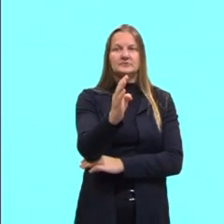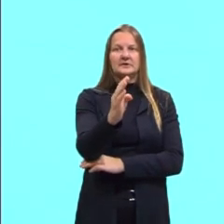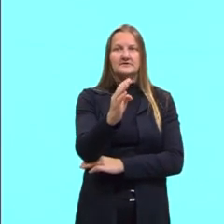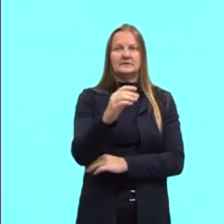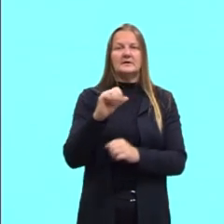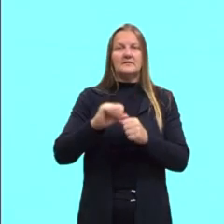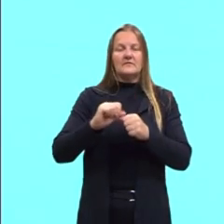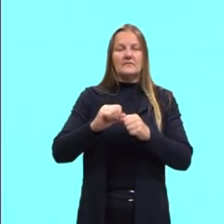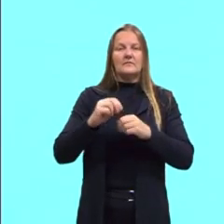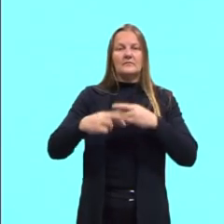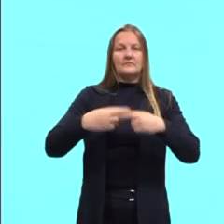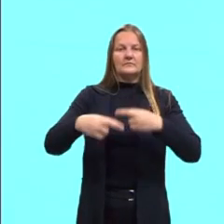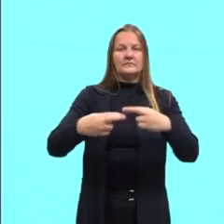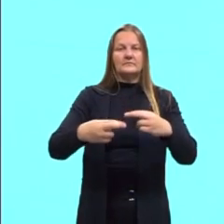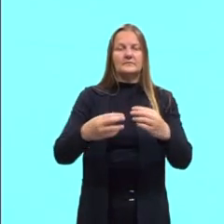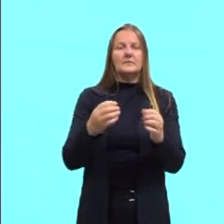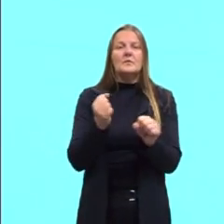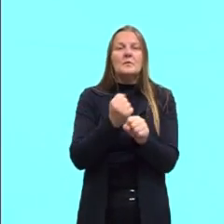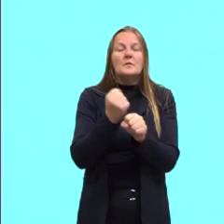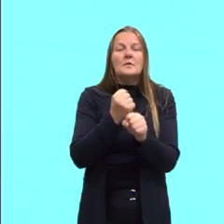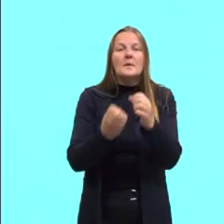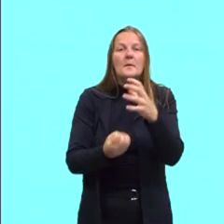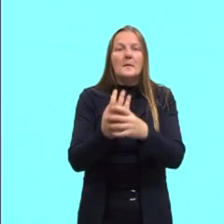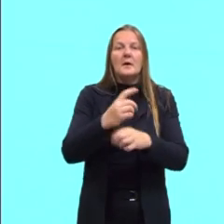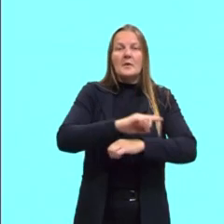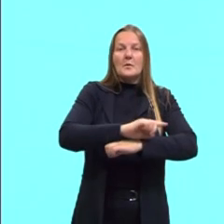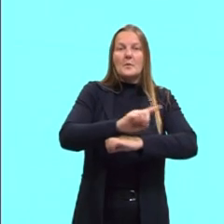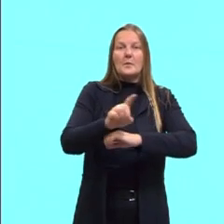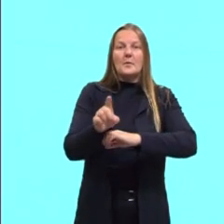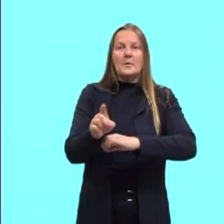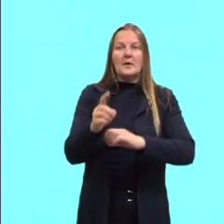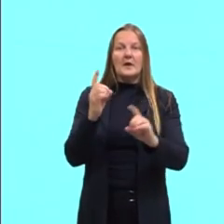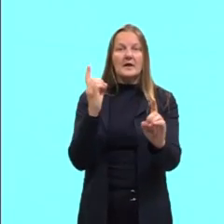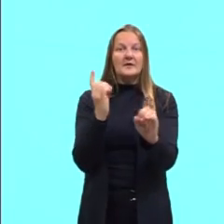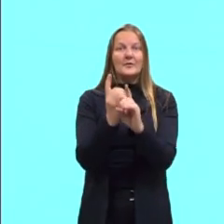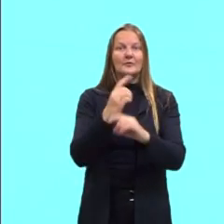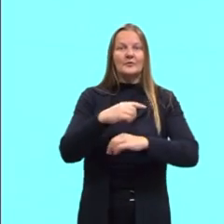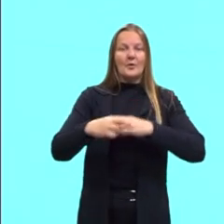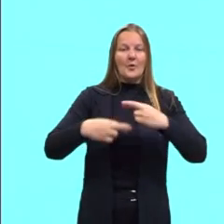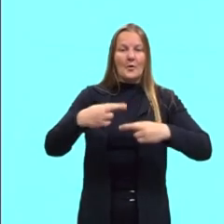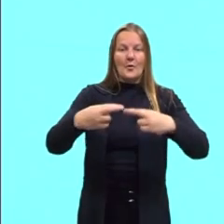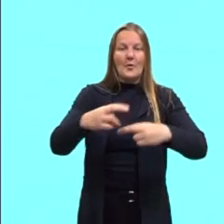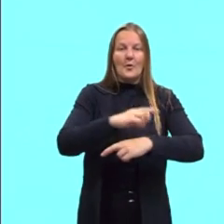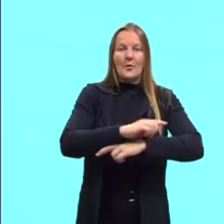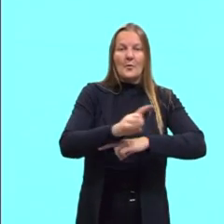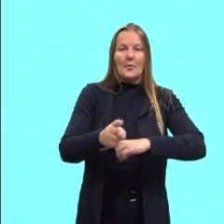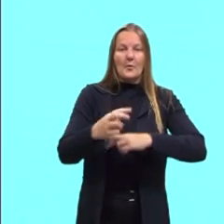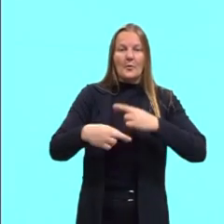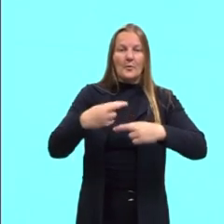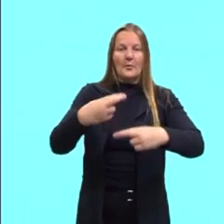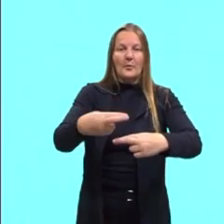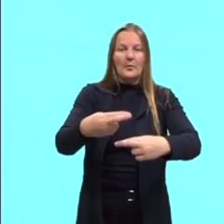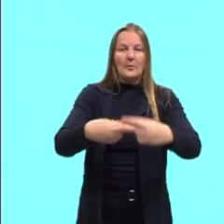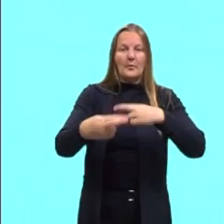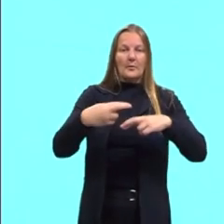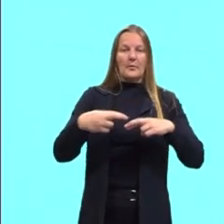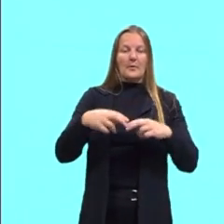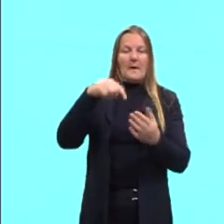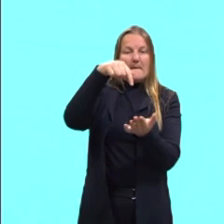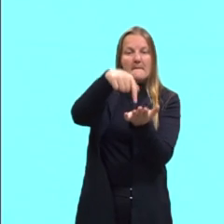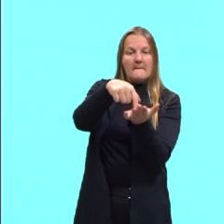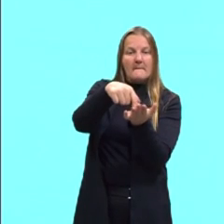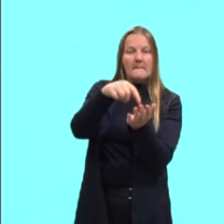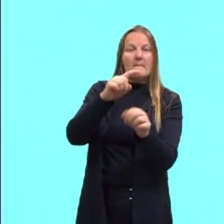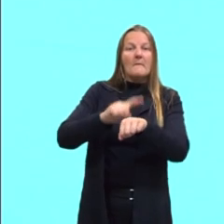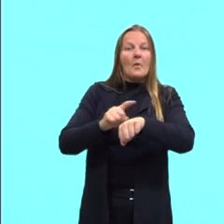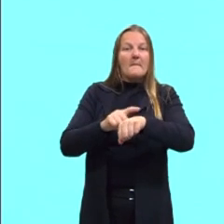reagente formando produto quando eles atingirem as duas velocidades ela se encontrarem Esse vai ser o meu ponto de equilíbrio já nas